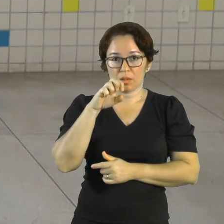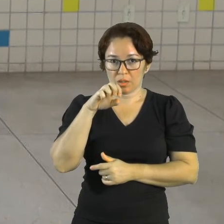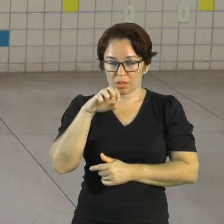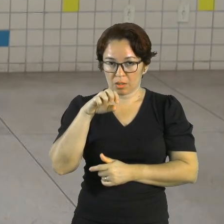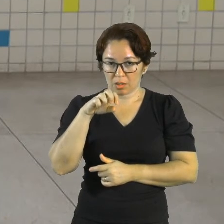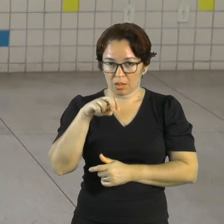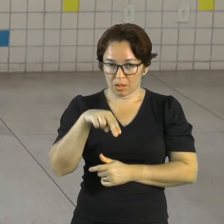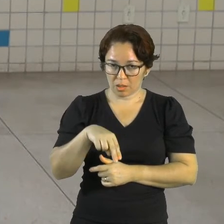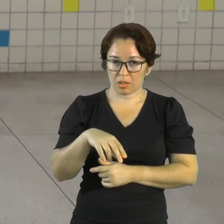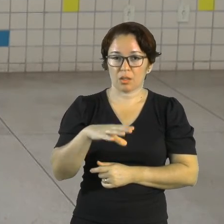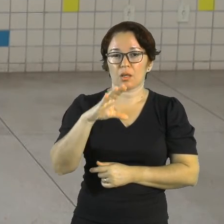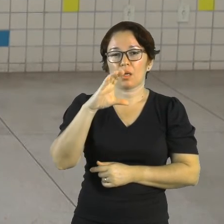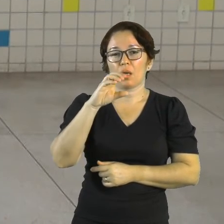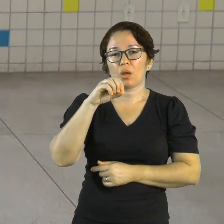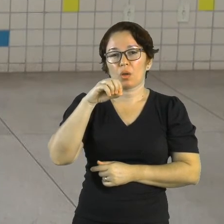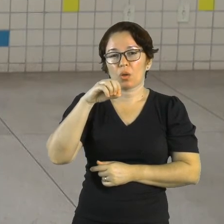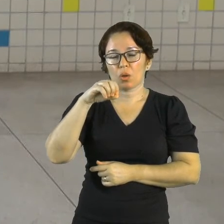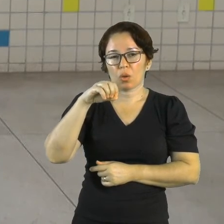Encontrados.